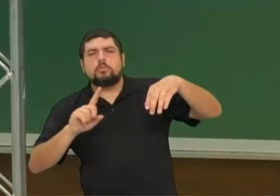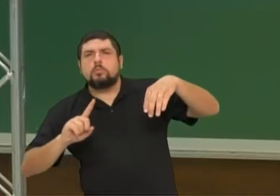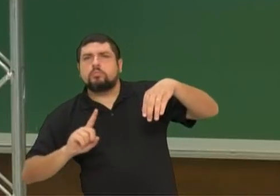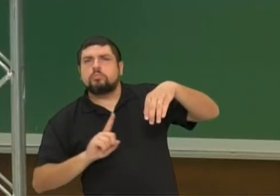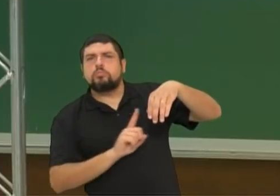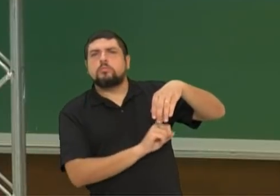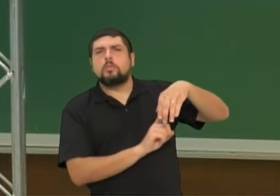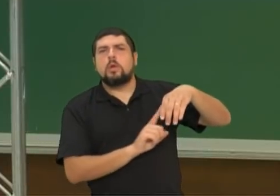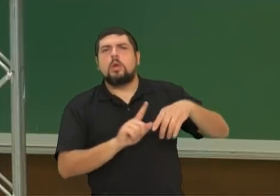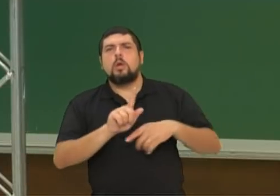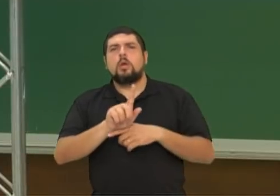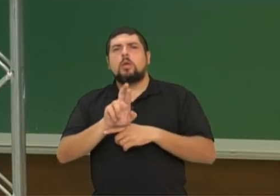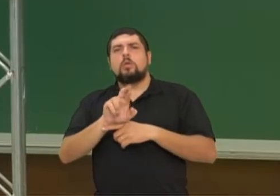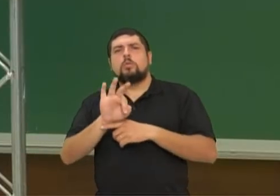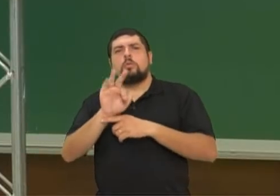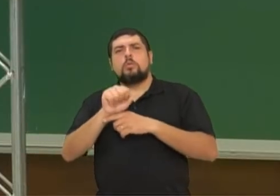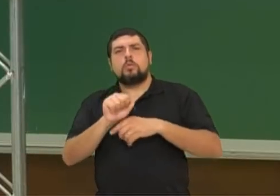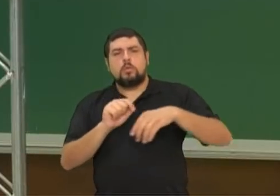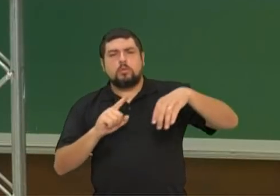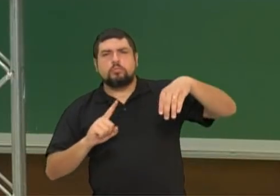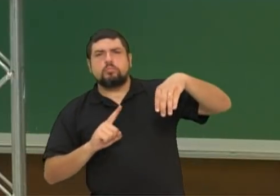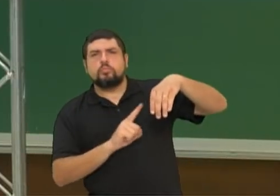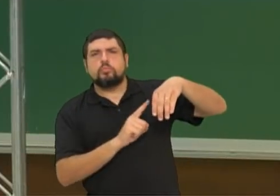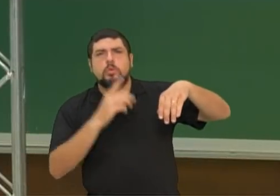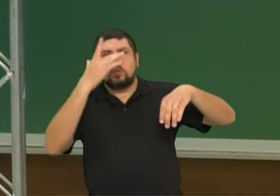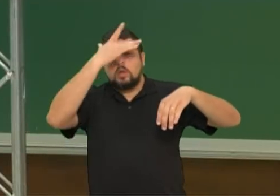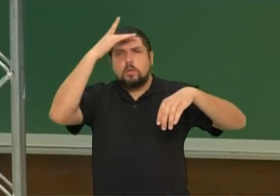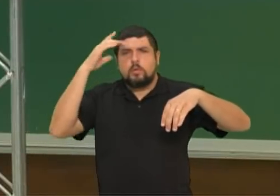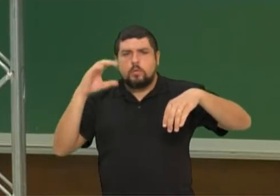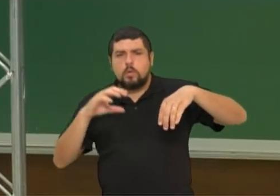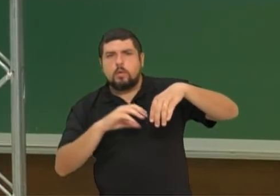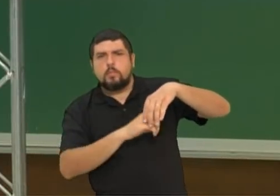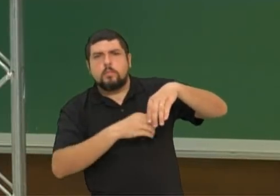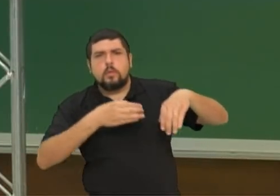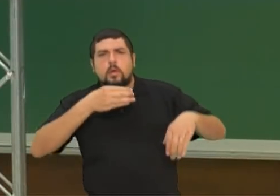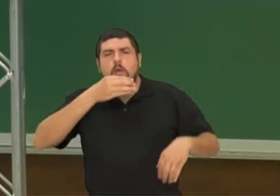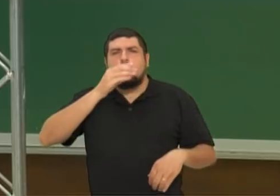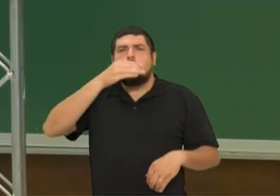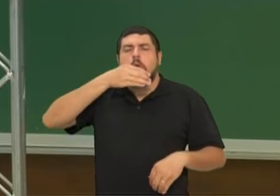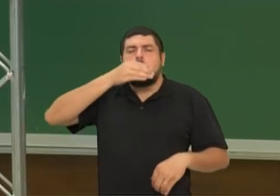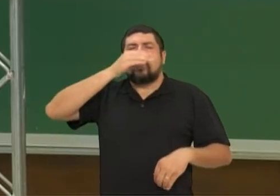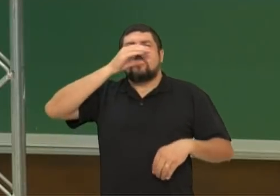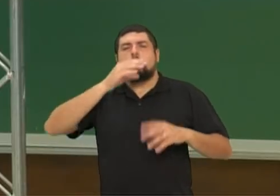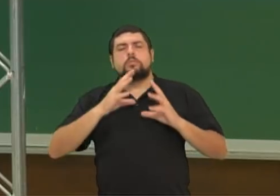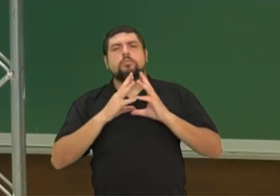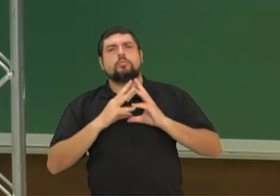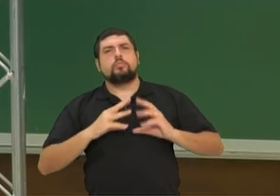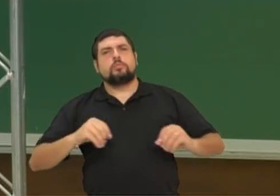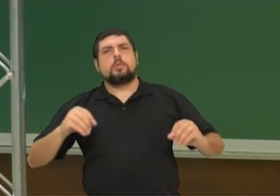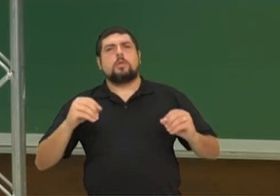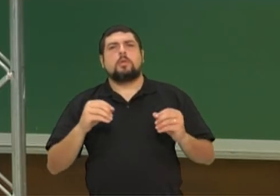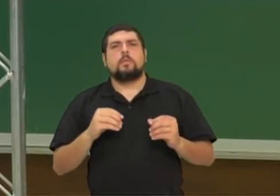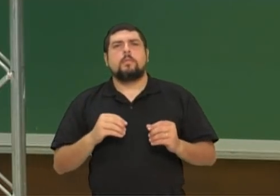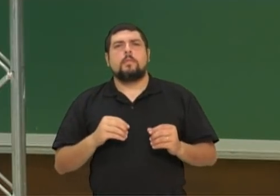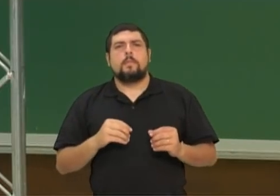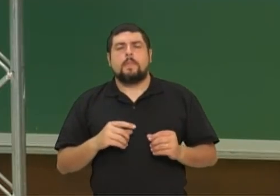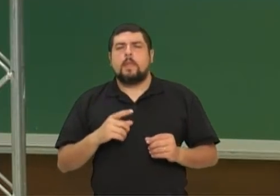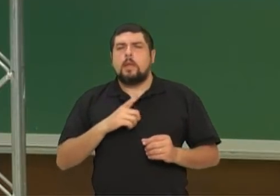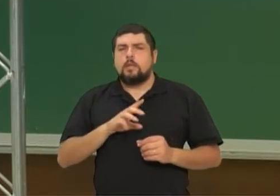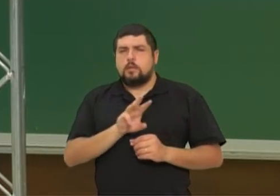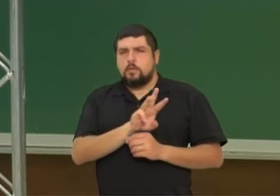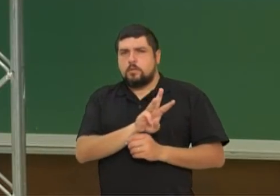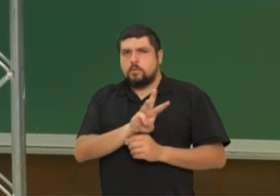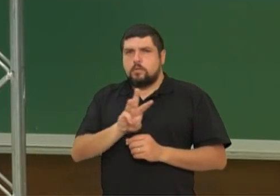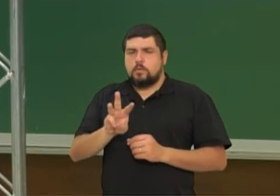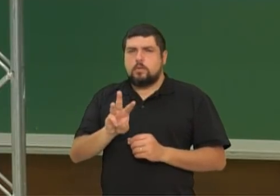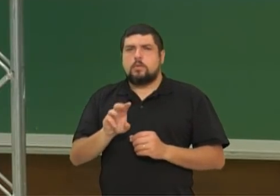aqui do lado. Uma gruta que o pessoal vai pegar água também, para se curar, para fazer os seus cultos. Tem 2 sites aqui, do Reino